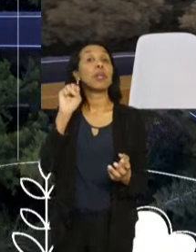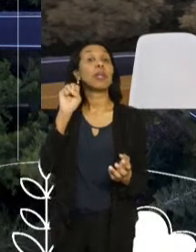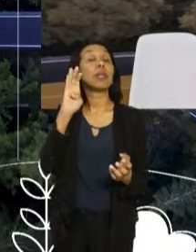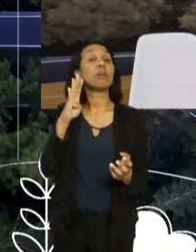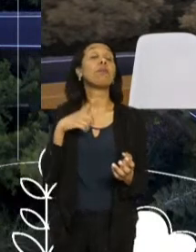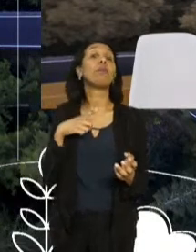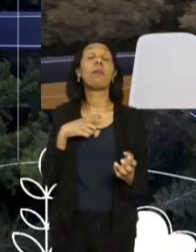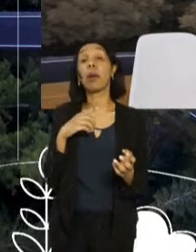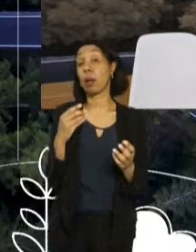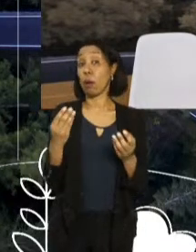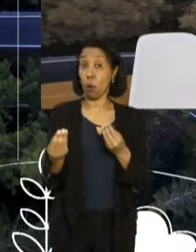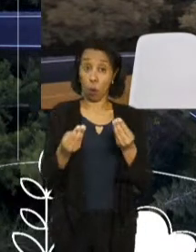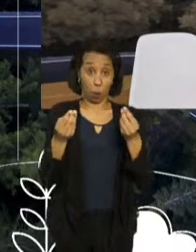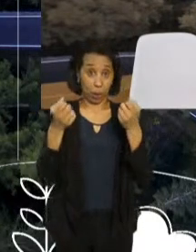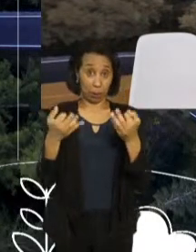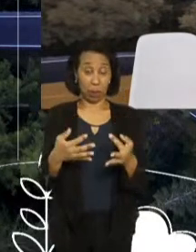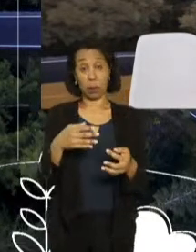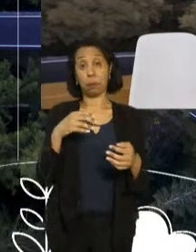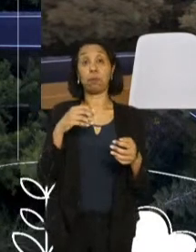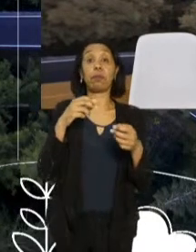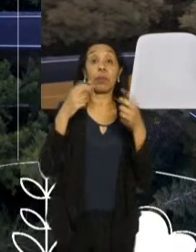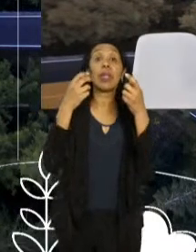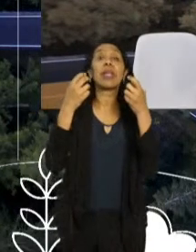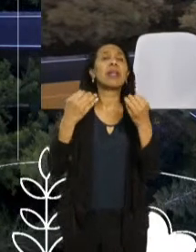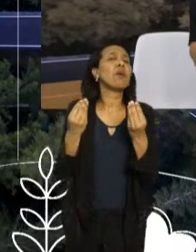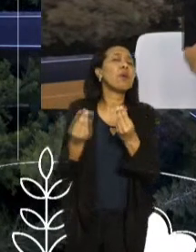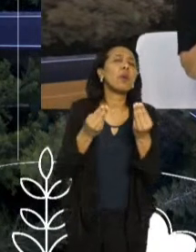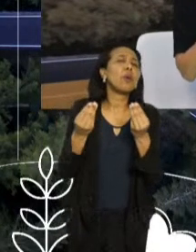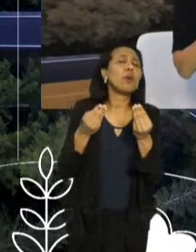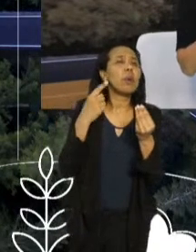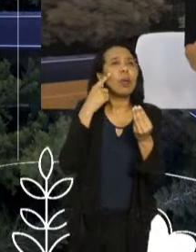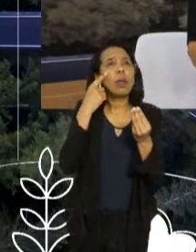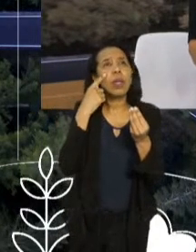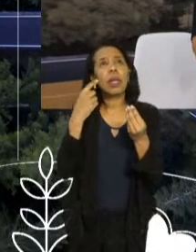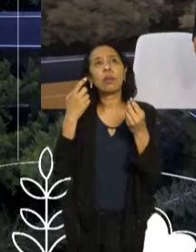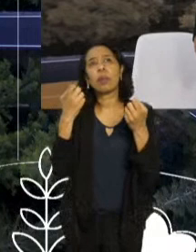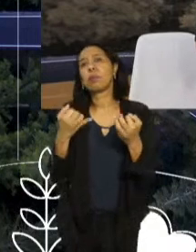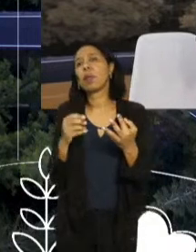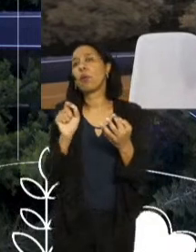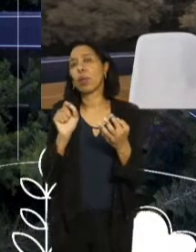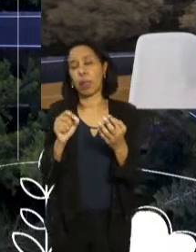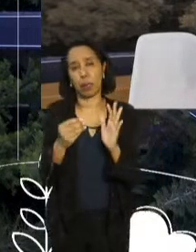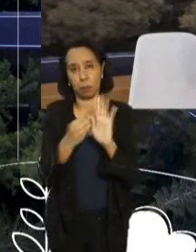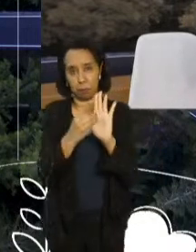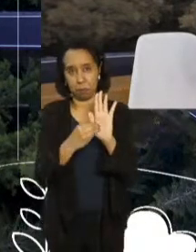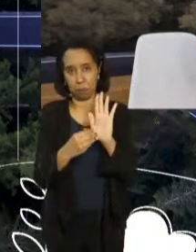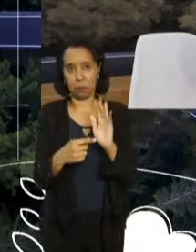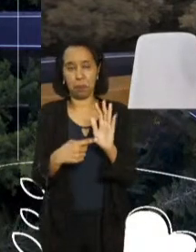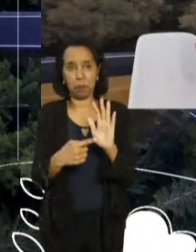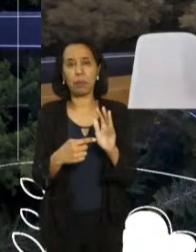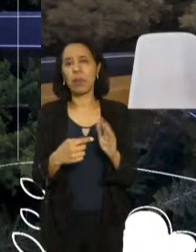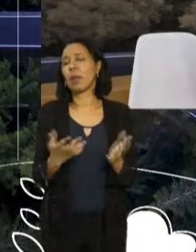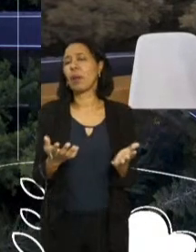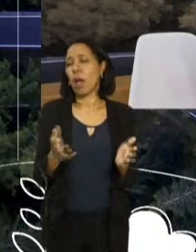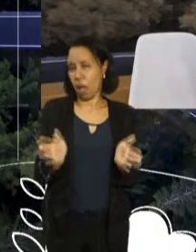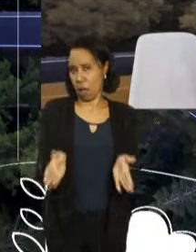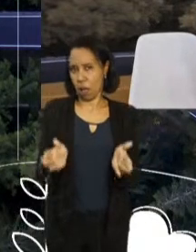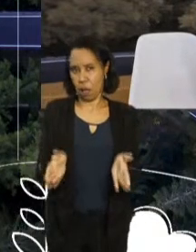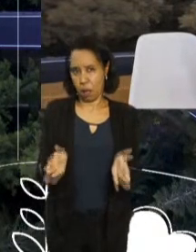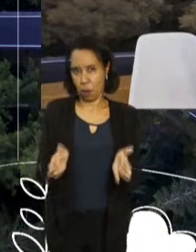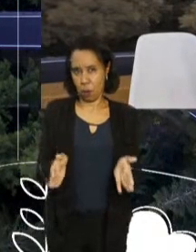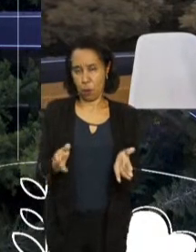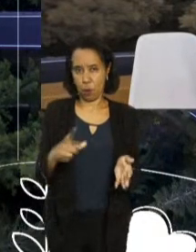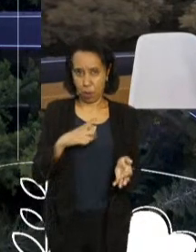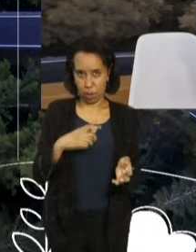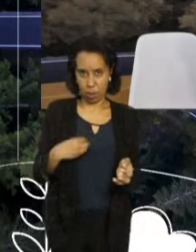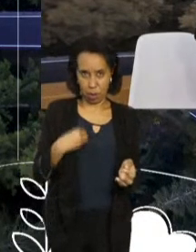inicialmente, como a senhora falou no ESG, eu vou pegar o gancho e querer trazer o seguinte. Será que agora a gente está